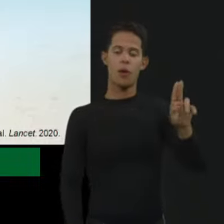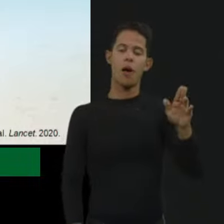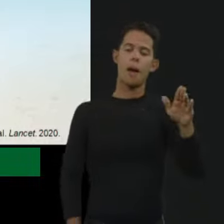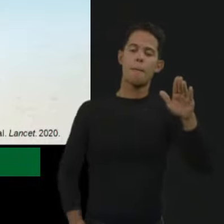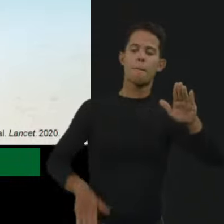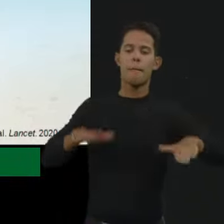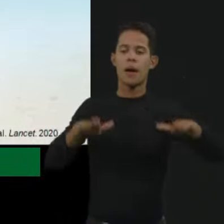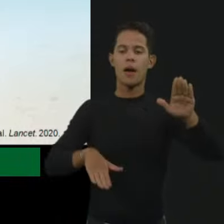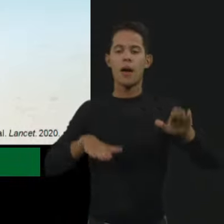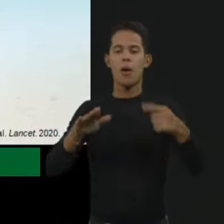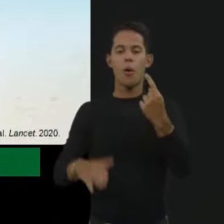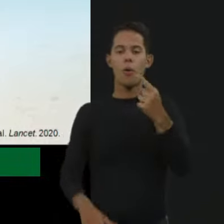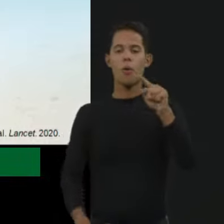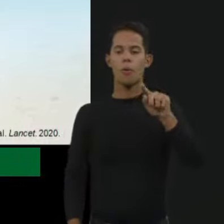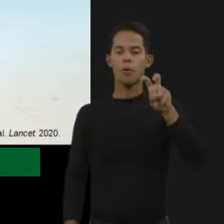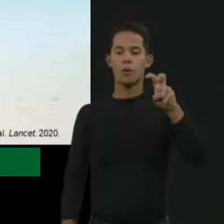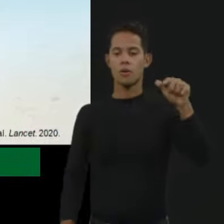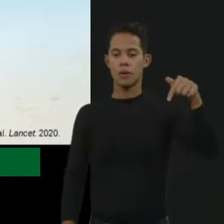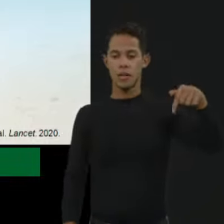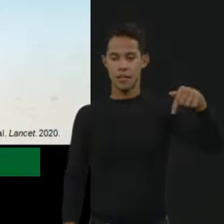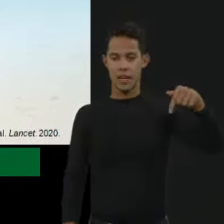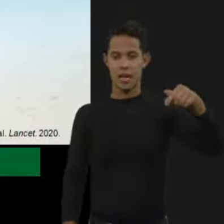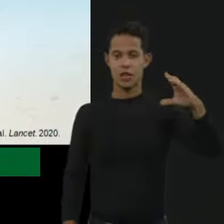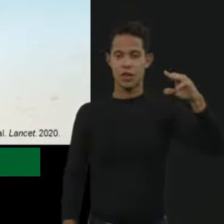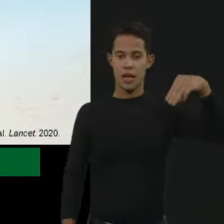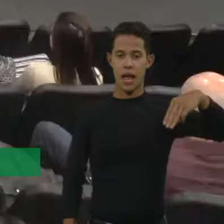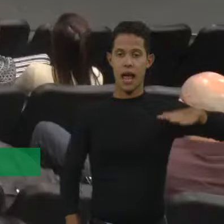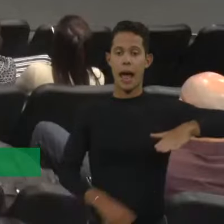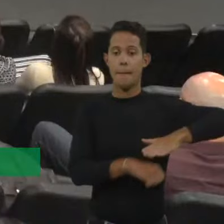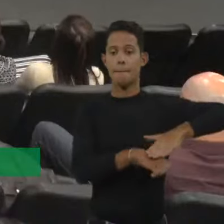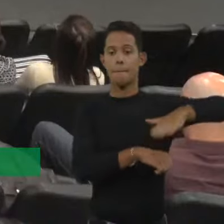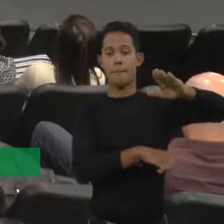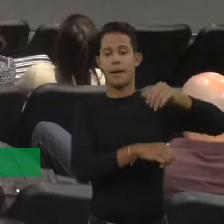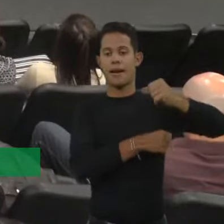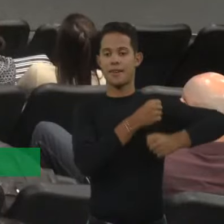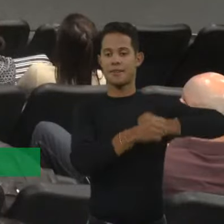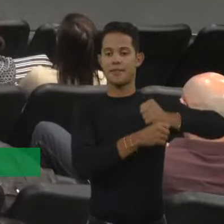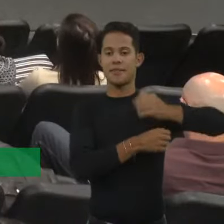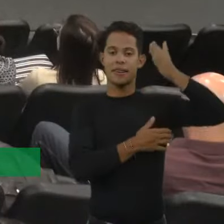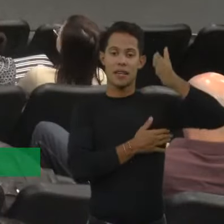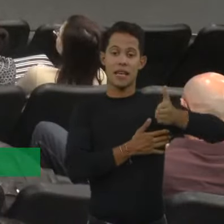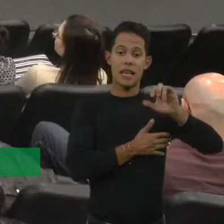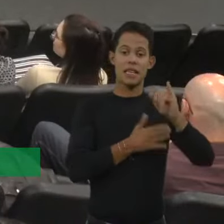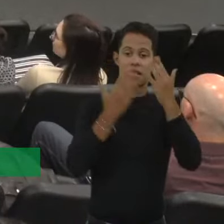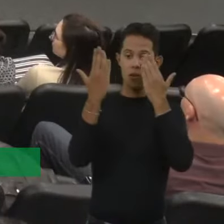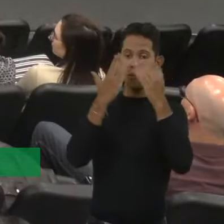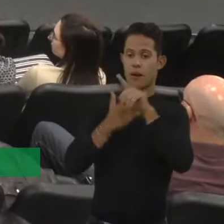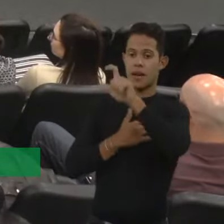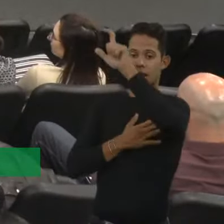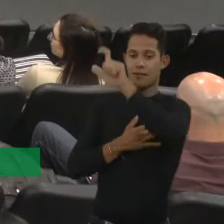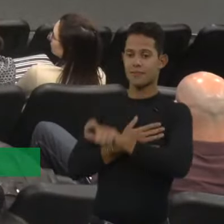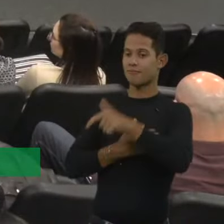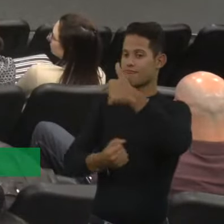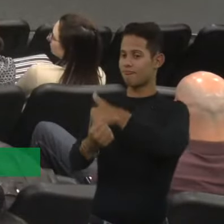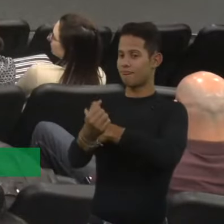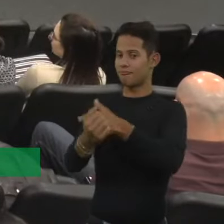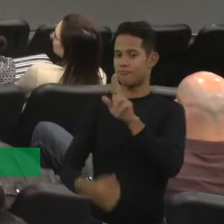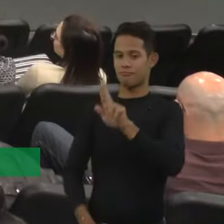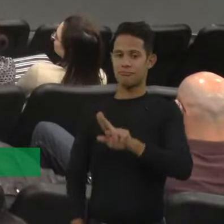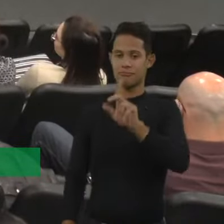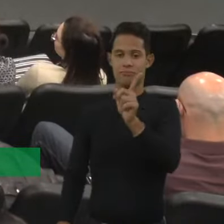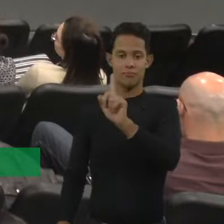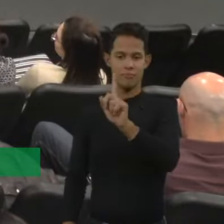1,57 centímetros a mais por ano, comparado com aqueles pacientes que não utilizaram a medicação. Mas, doutor Genuíno,